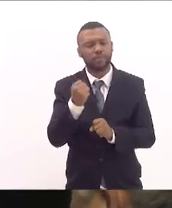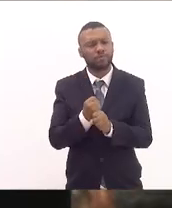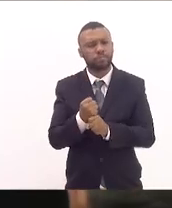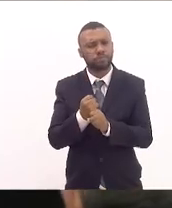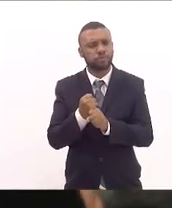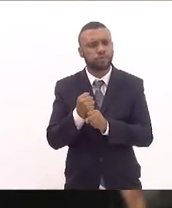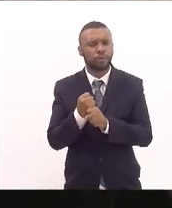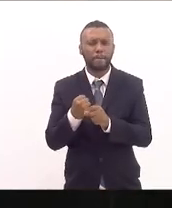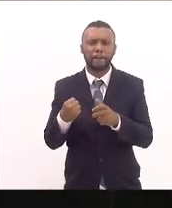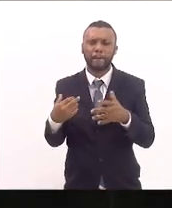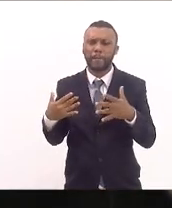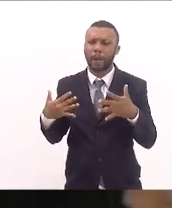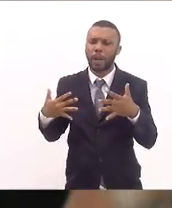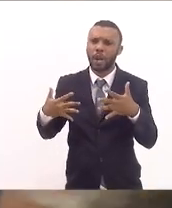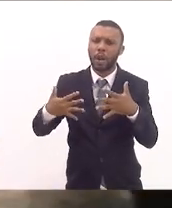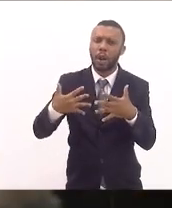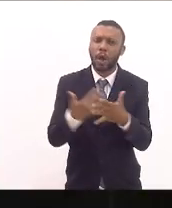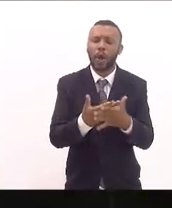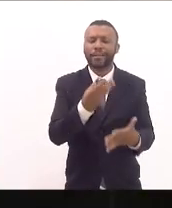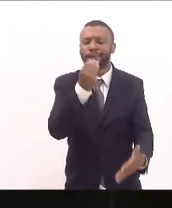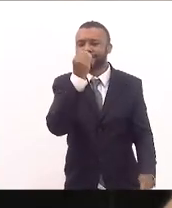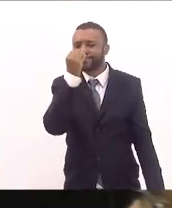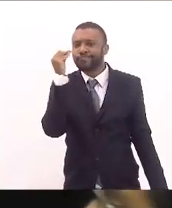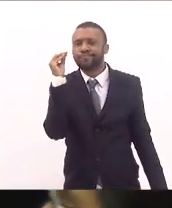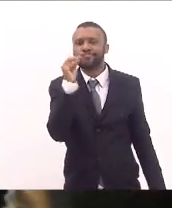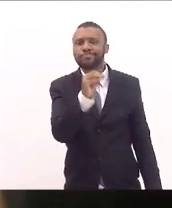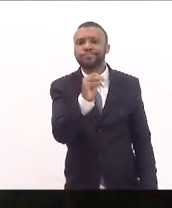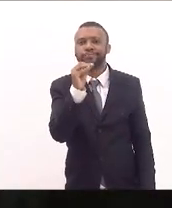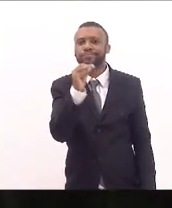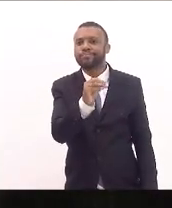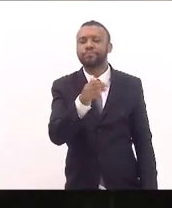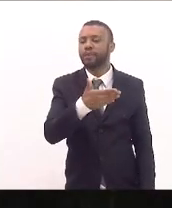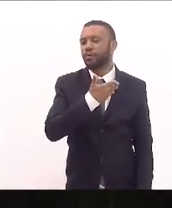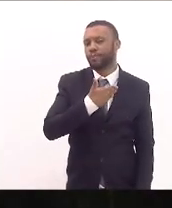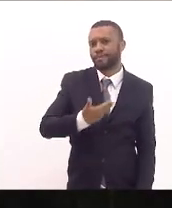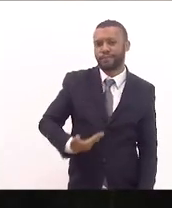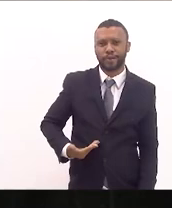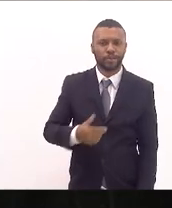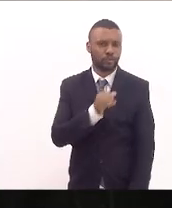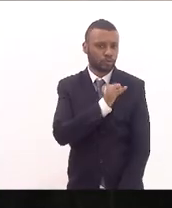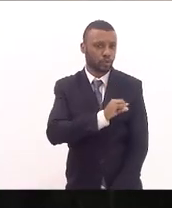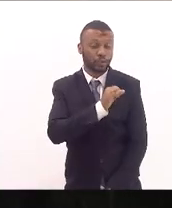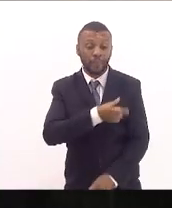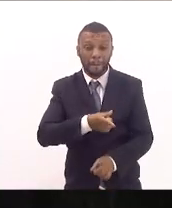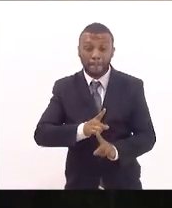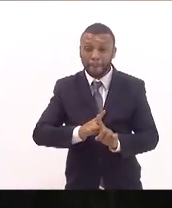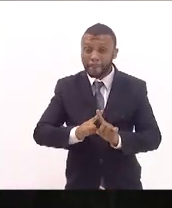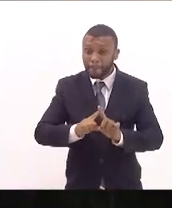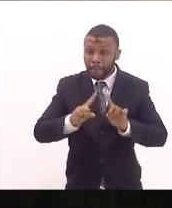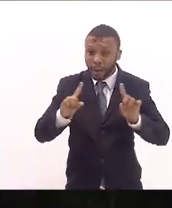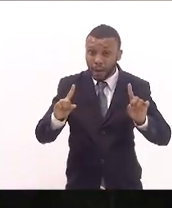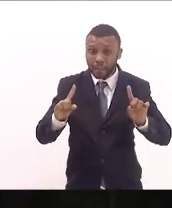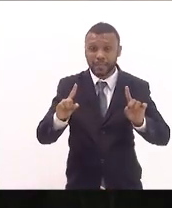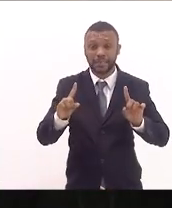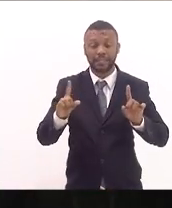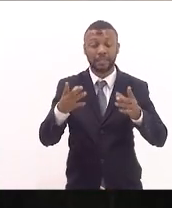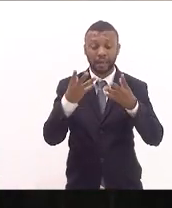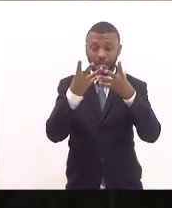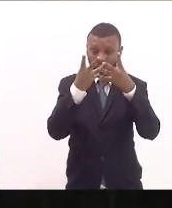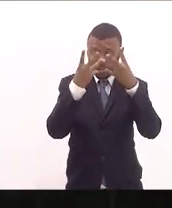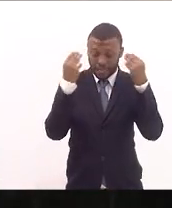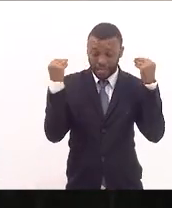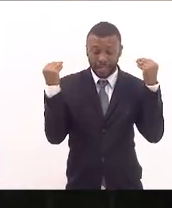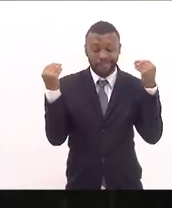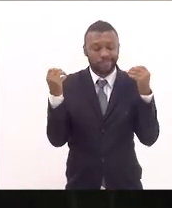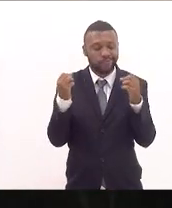esses anos tem sido esquecido pelo poder público mas esquecido o deputado tia Ju de